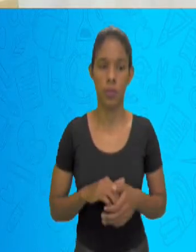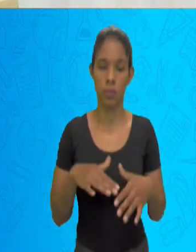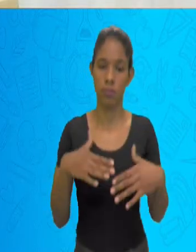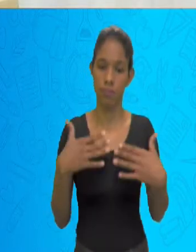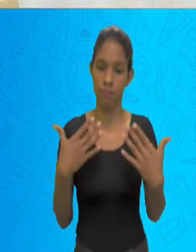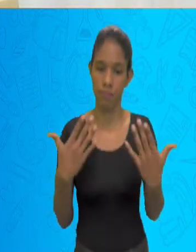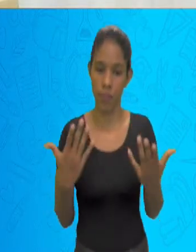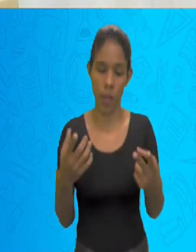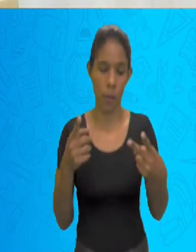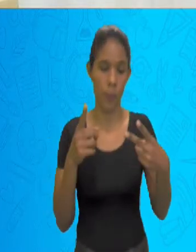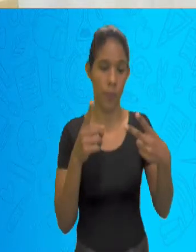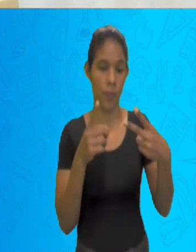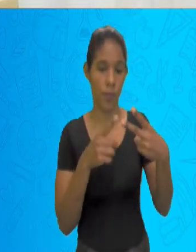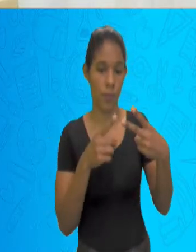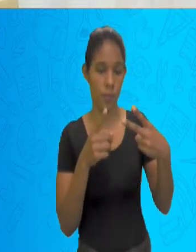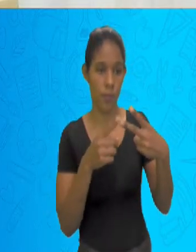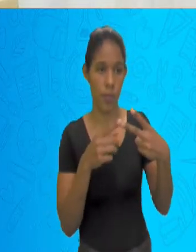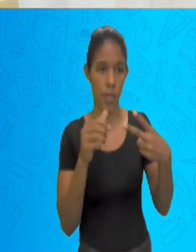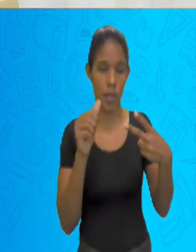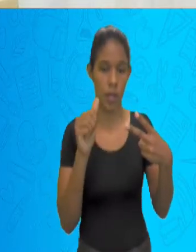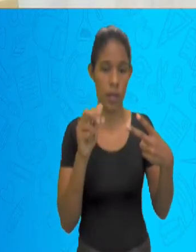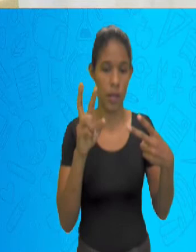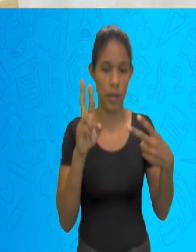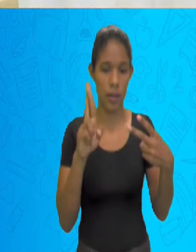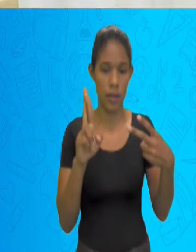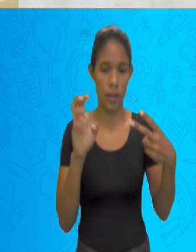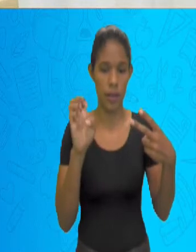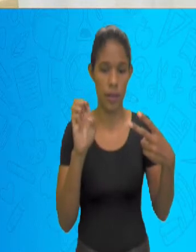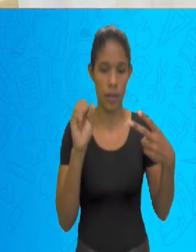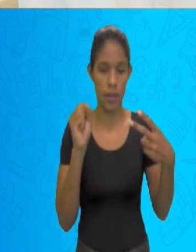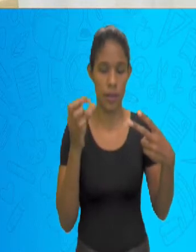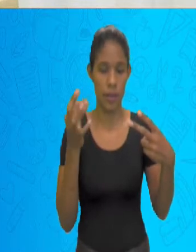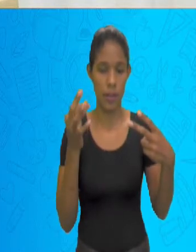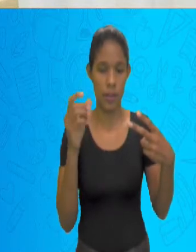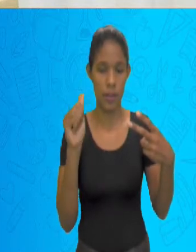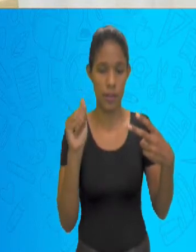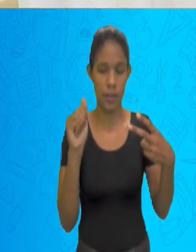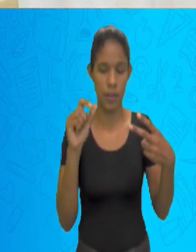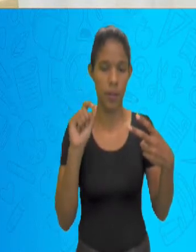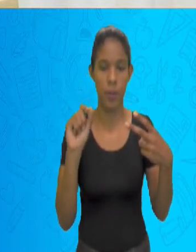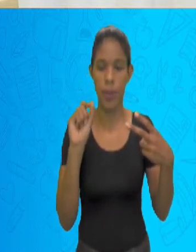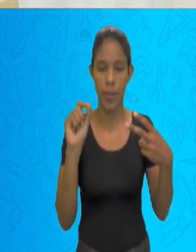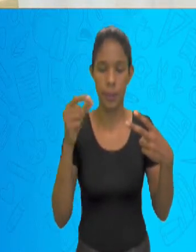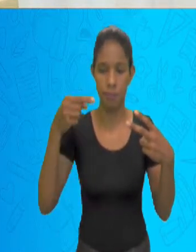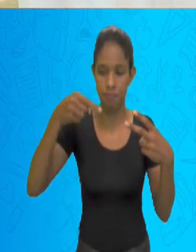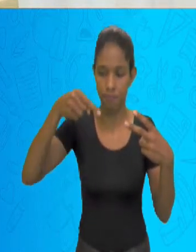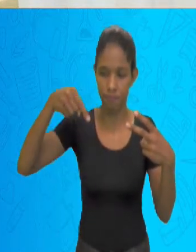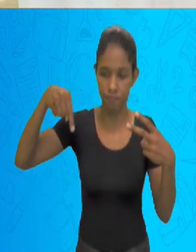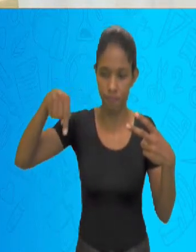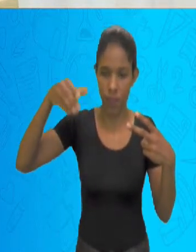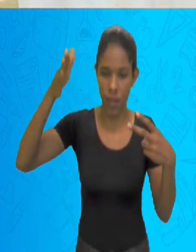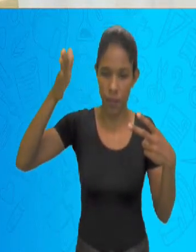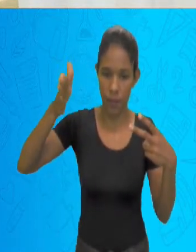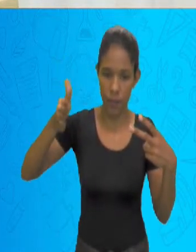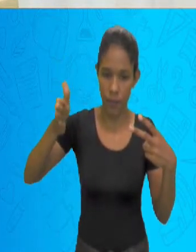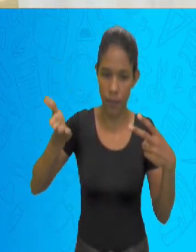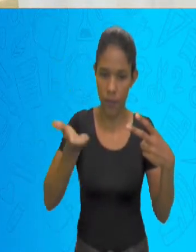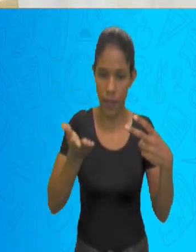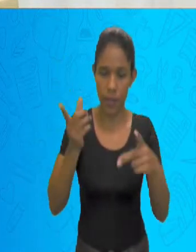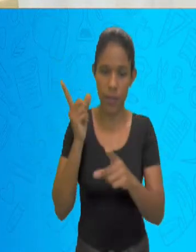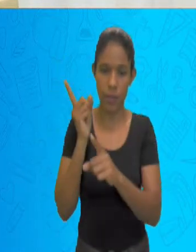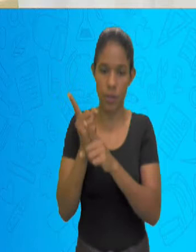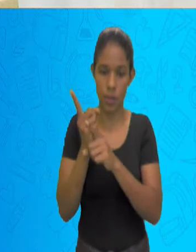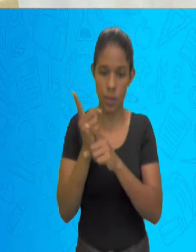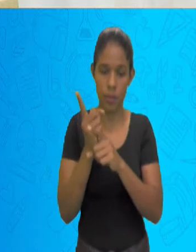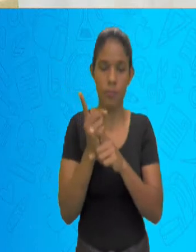Arestas, então, como nós vemos aqui no nosso desenho, é onde as faces irão se encontrar, ok?